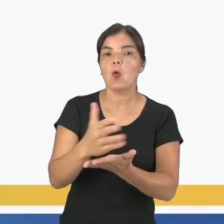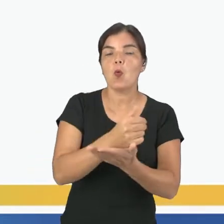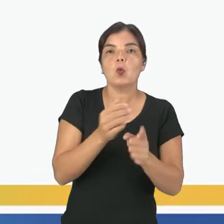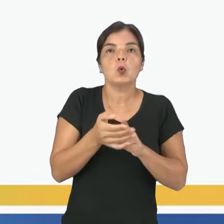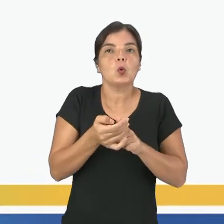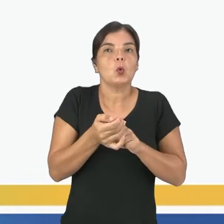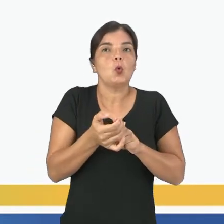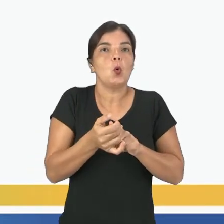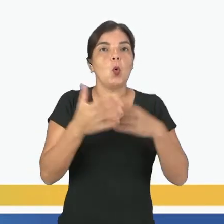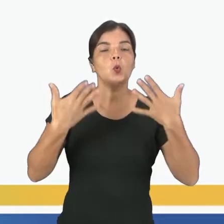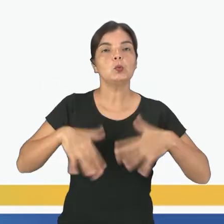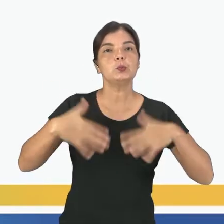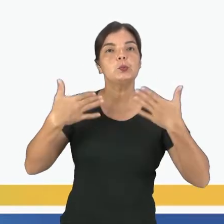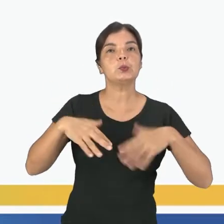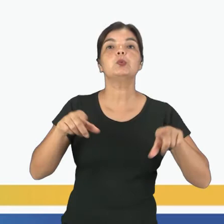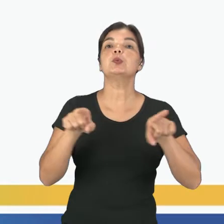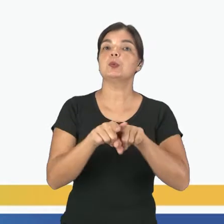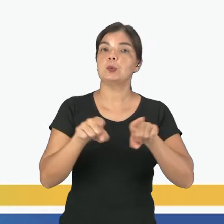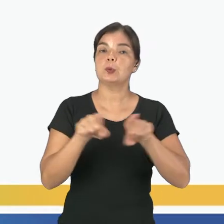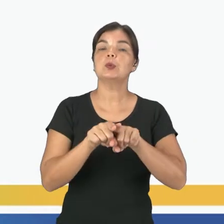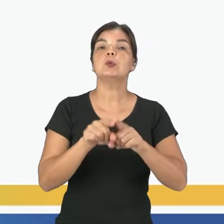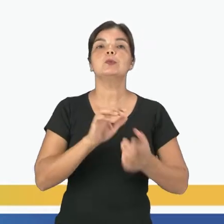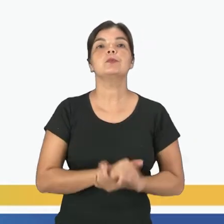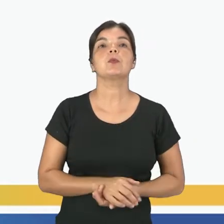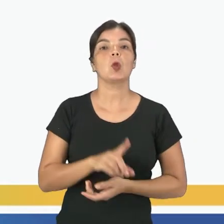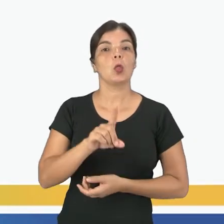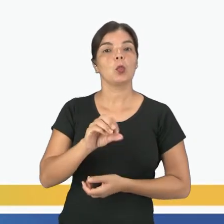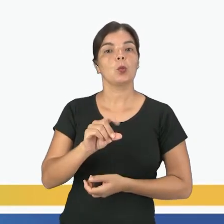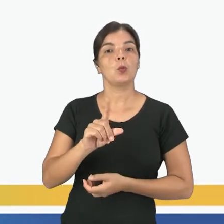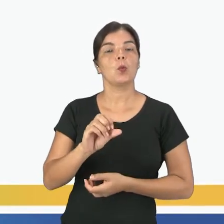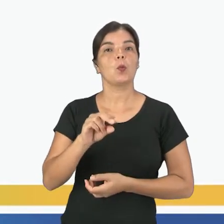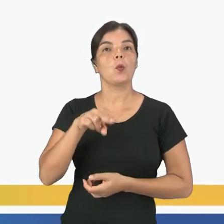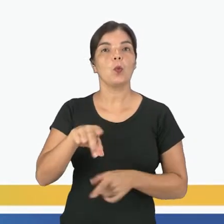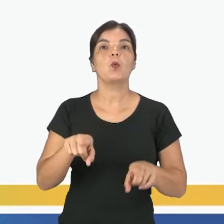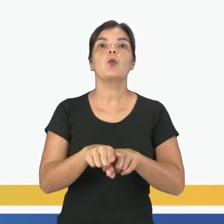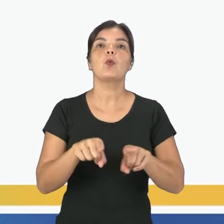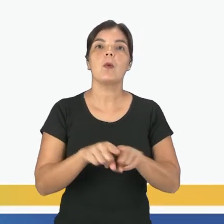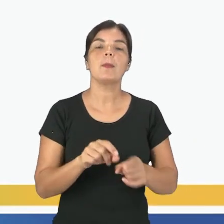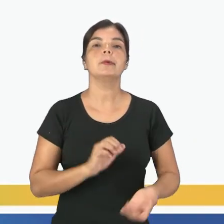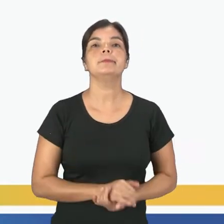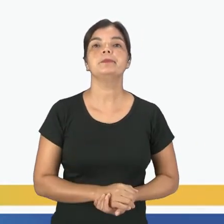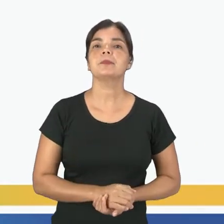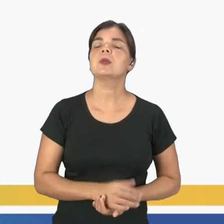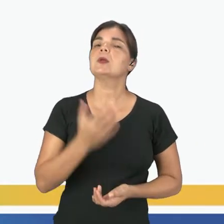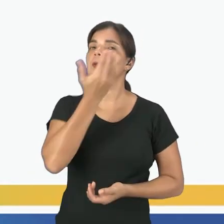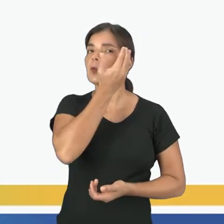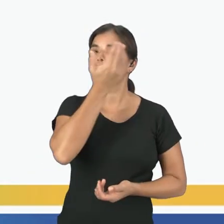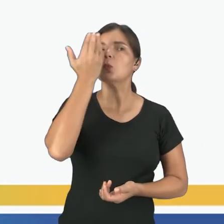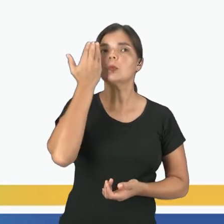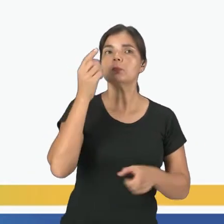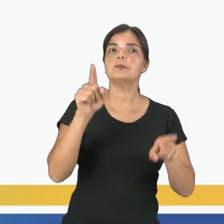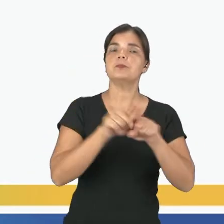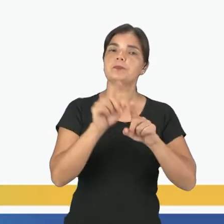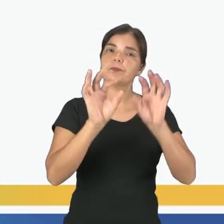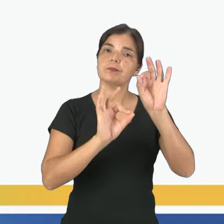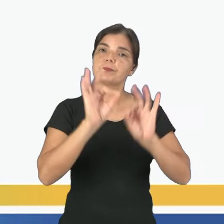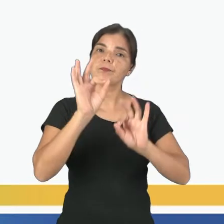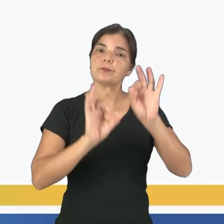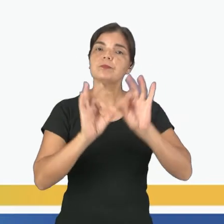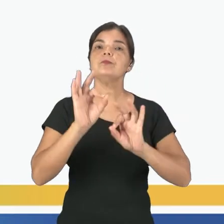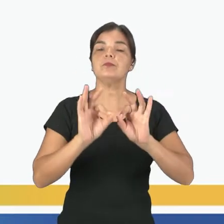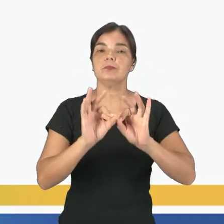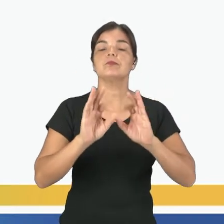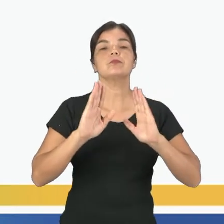colheita, à abundância de milho para os Dogon do Mali. Então, são máscaras que são trabalhadas